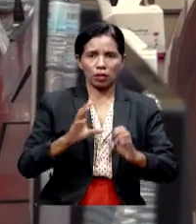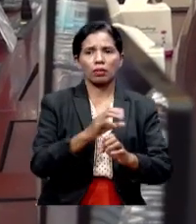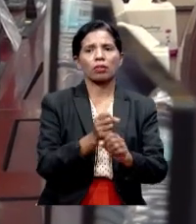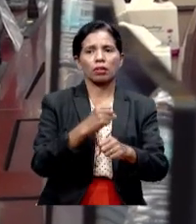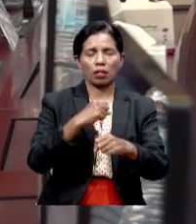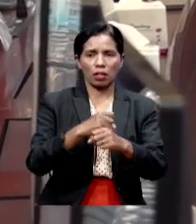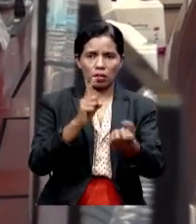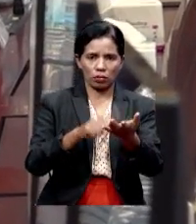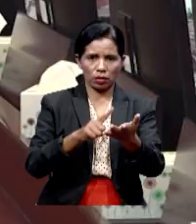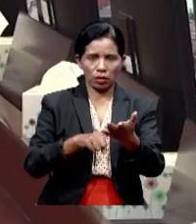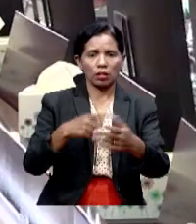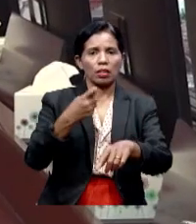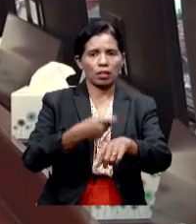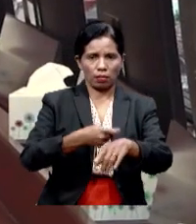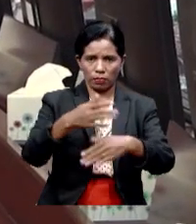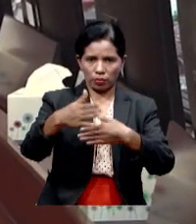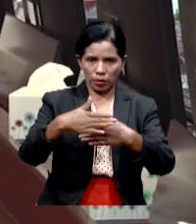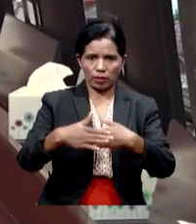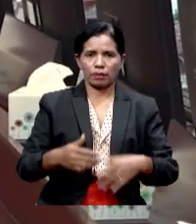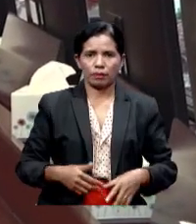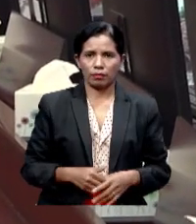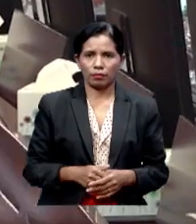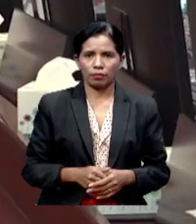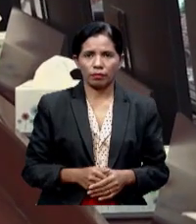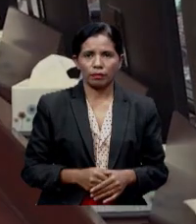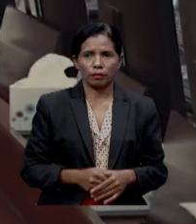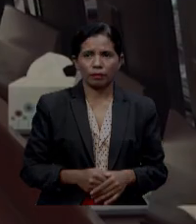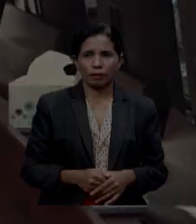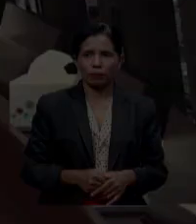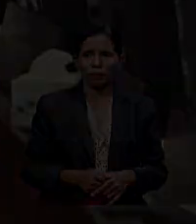de halo discussão e a tempo barak. Aderto Ximenes, bem-vindo Ximenes, GMN.